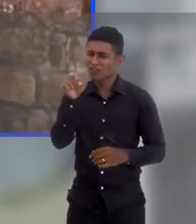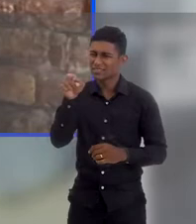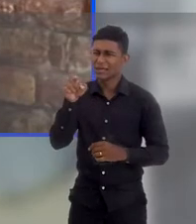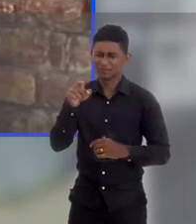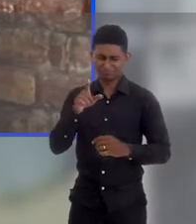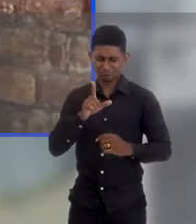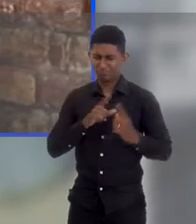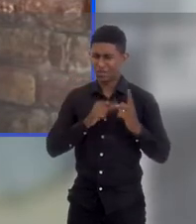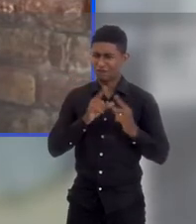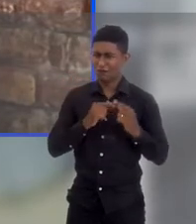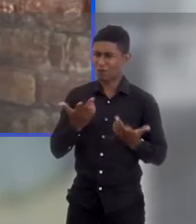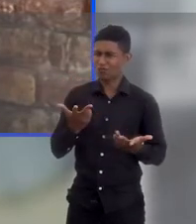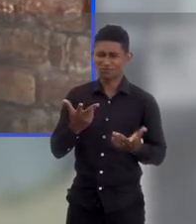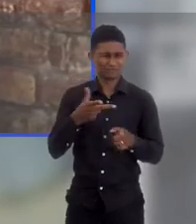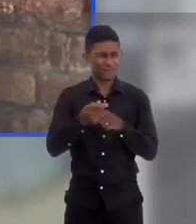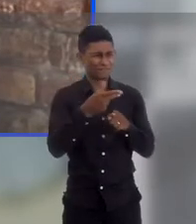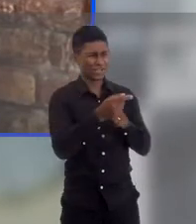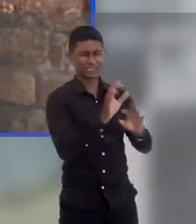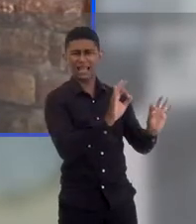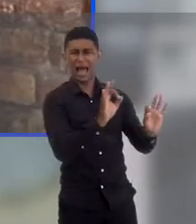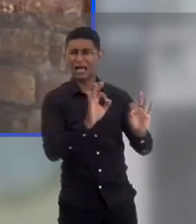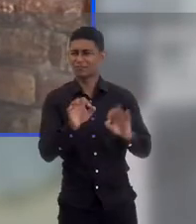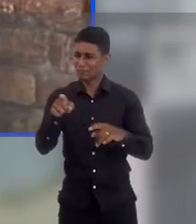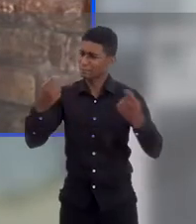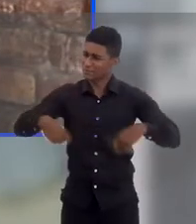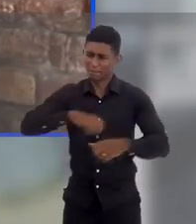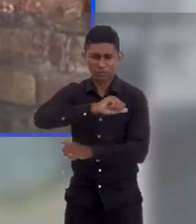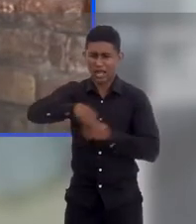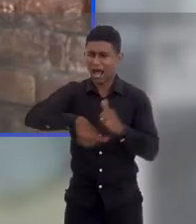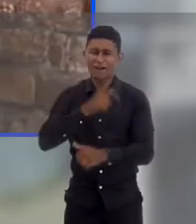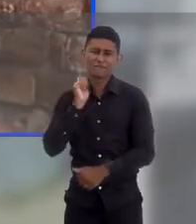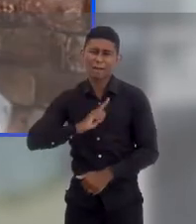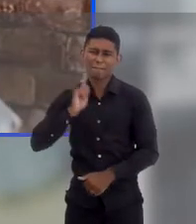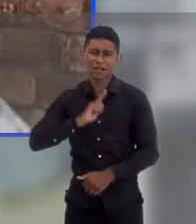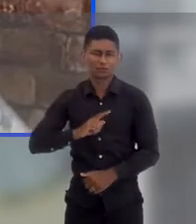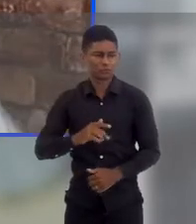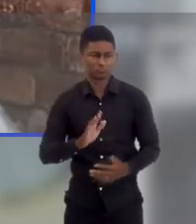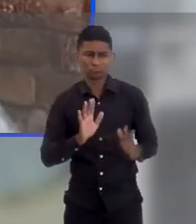ganha nada, você tem que ser Flamengo. Falo, não, mas não é por isso. Ah, São Clemente